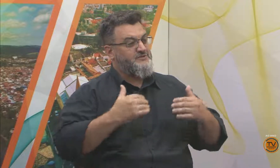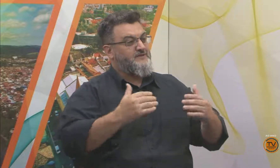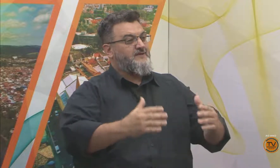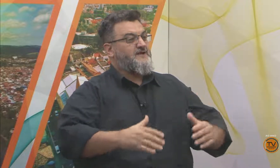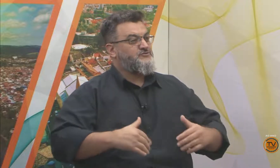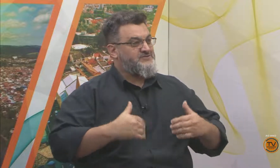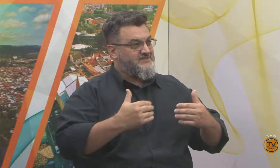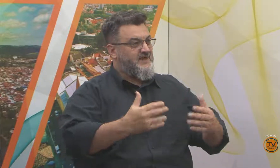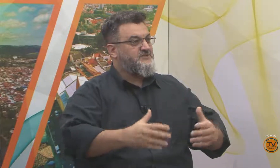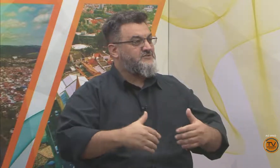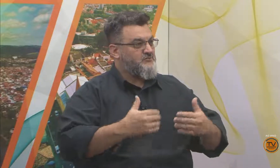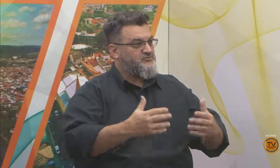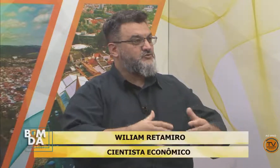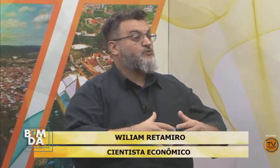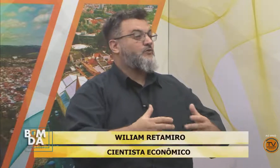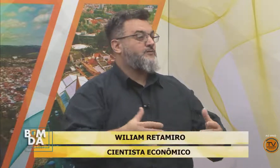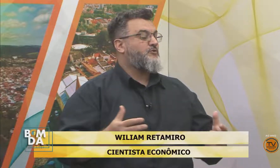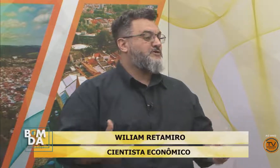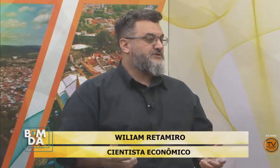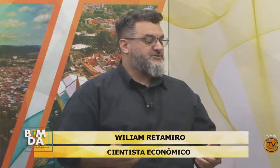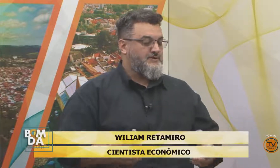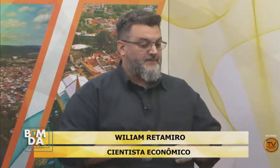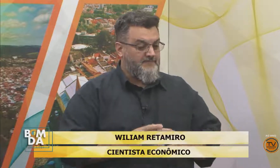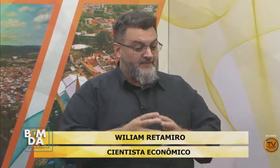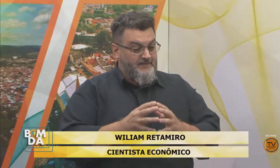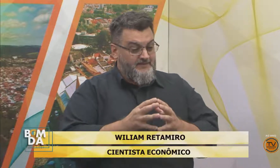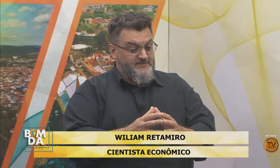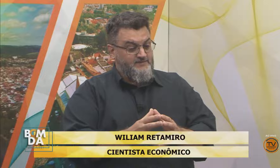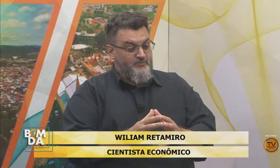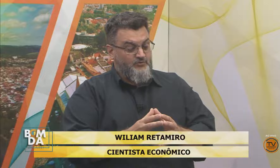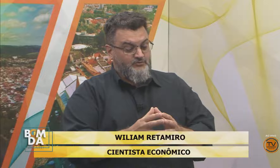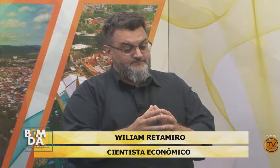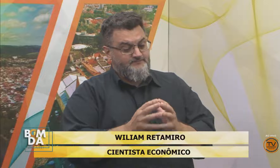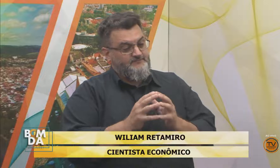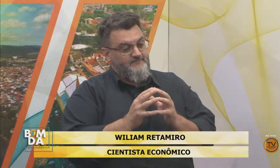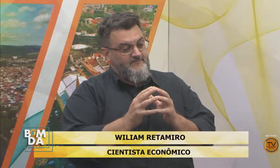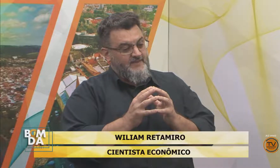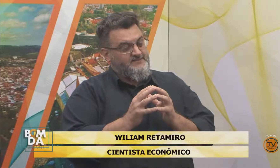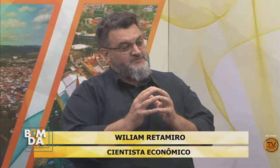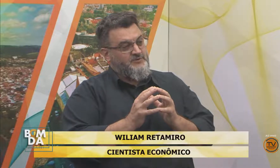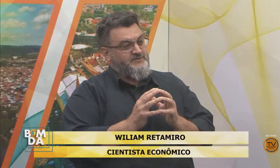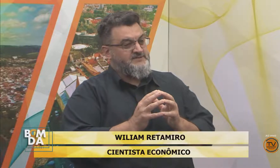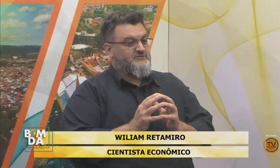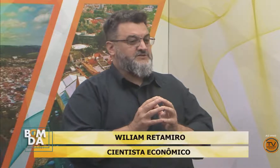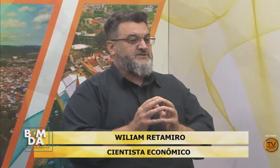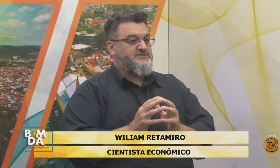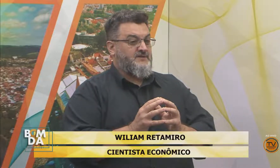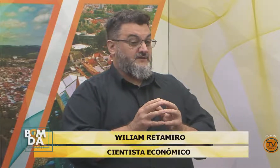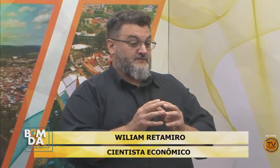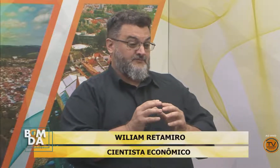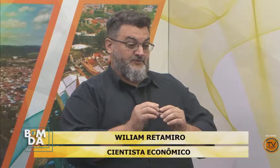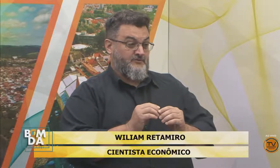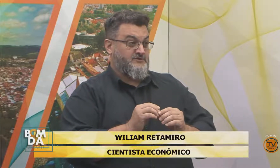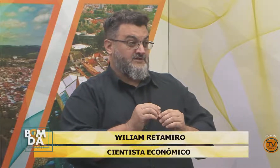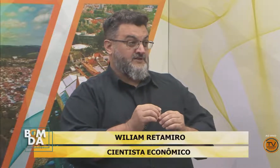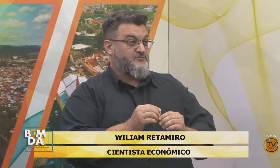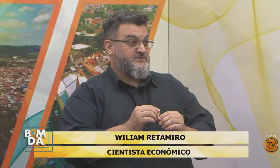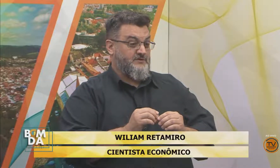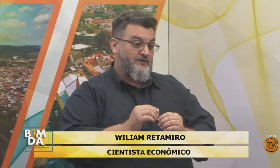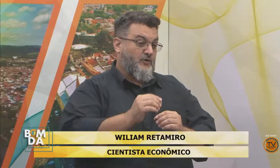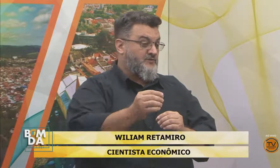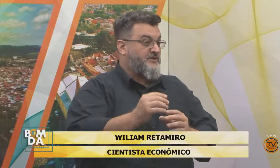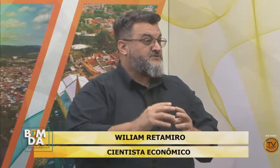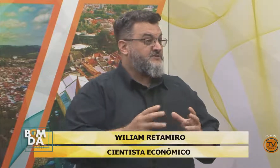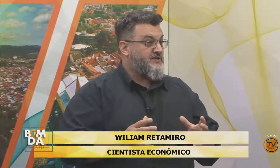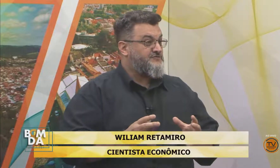ou seja, a sociedade demonstrou o quão importante ele é. E nesse ponto, a gente pode analisar o seguinte, né? Porque nós já temos